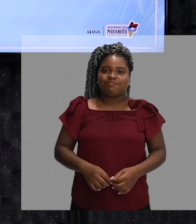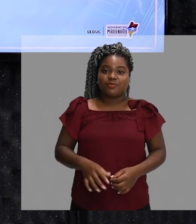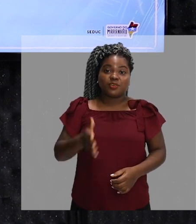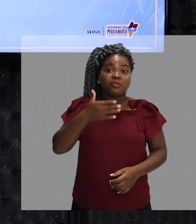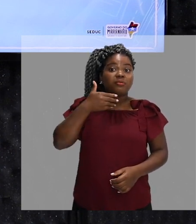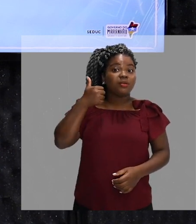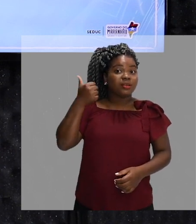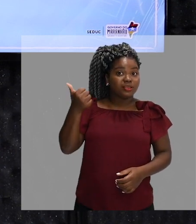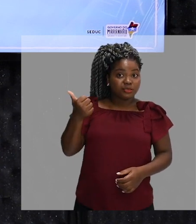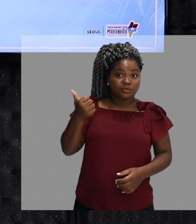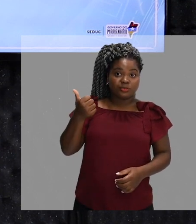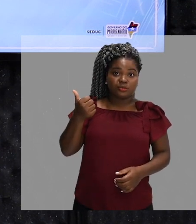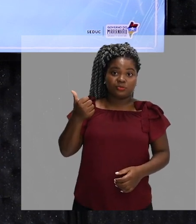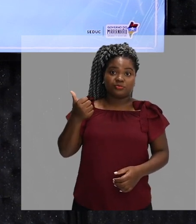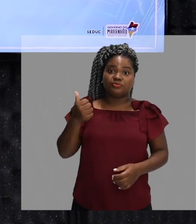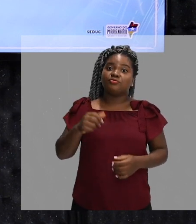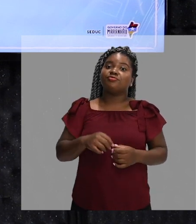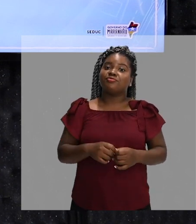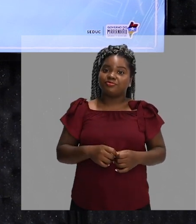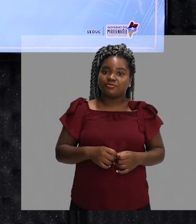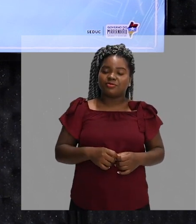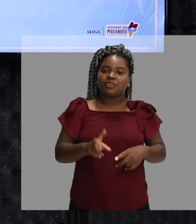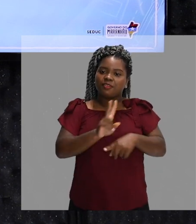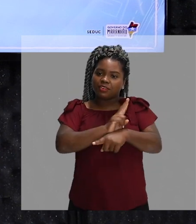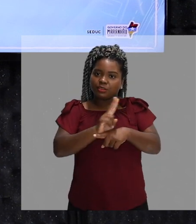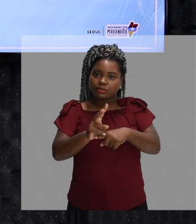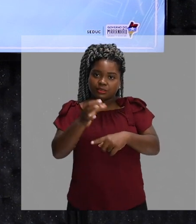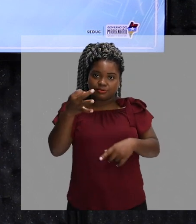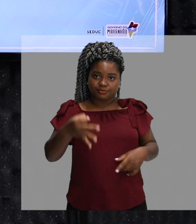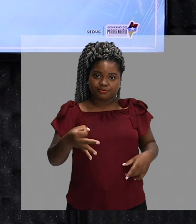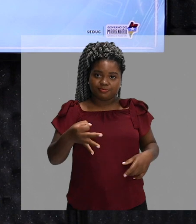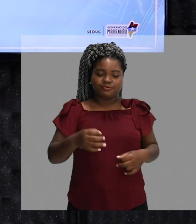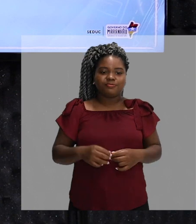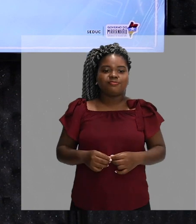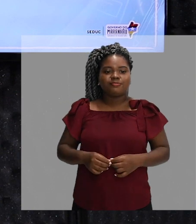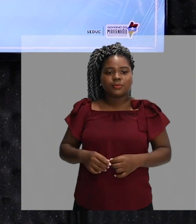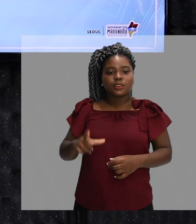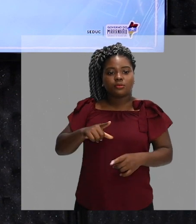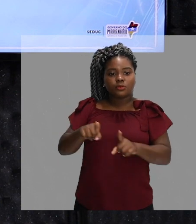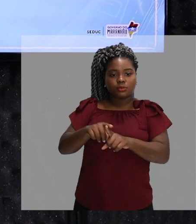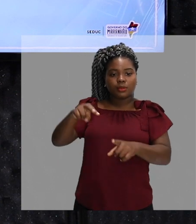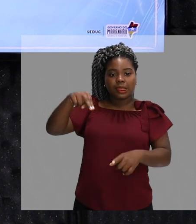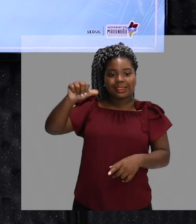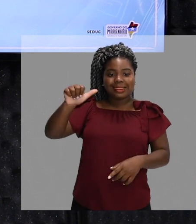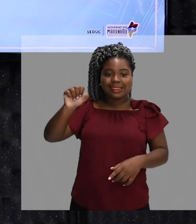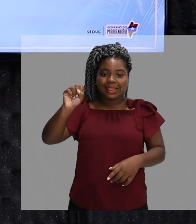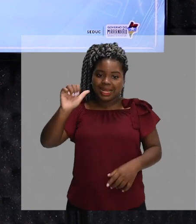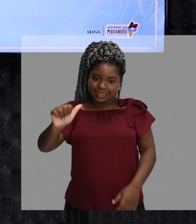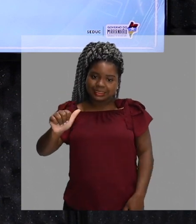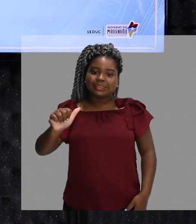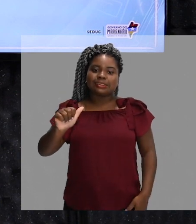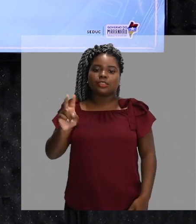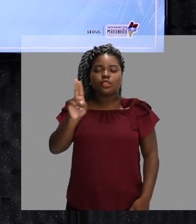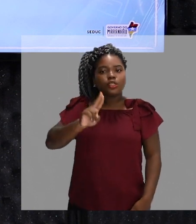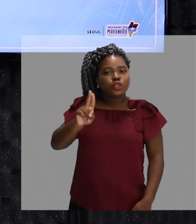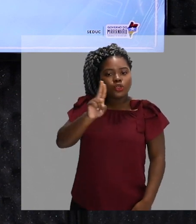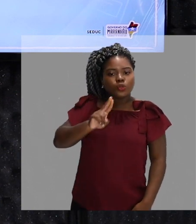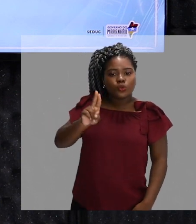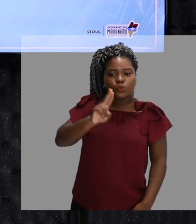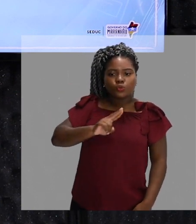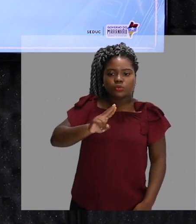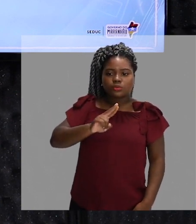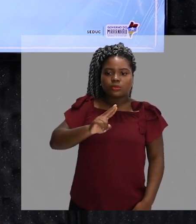melhor não ultrapassar o limite de velocidade. A NASA utiliza para mapear a Terra e